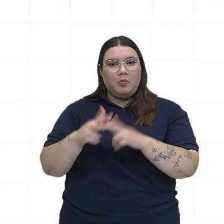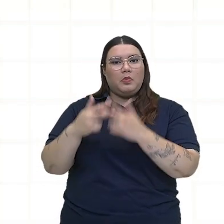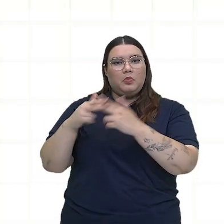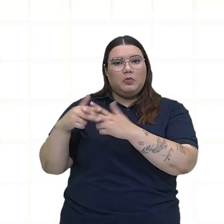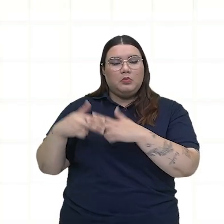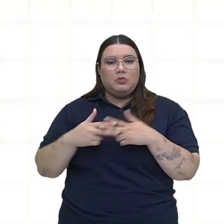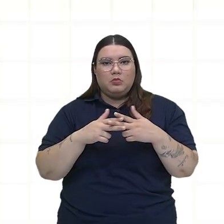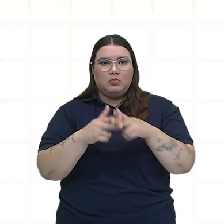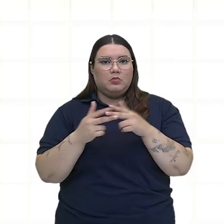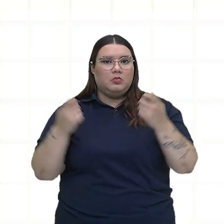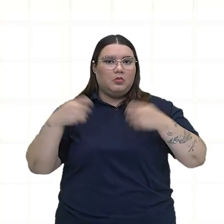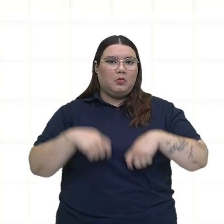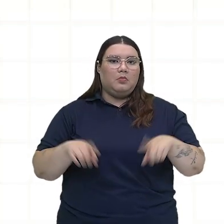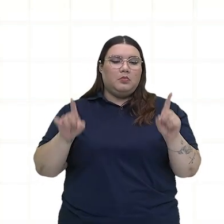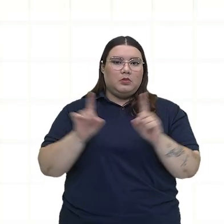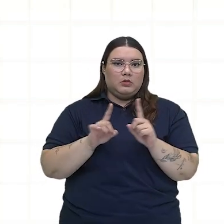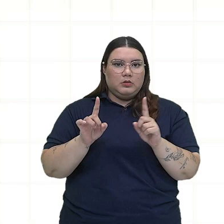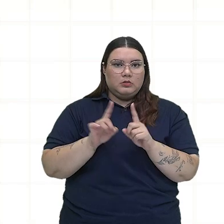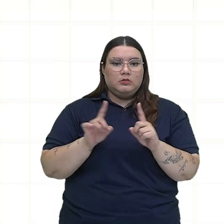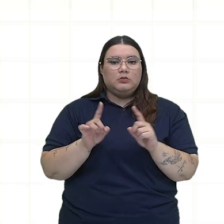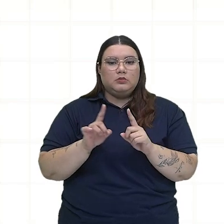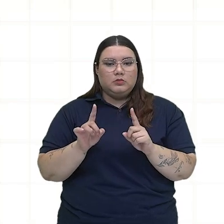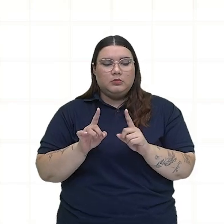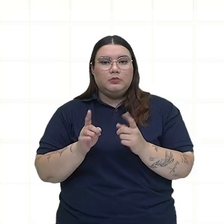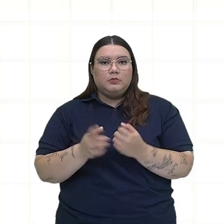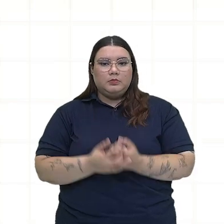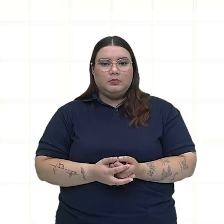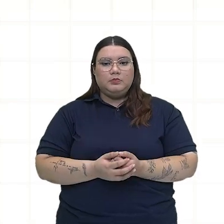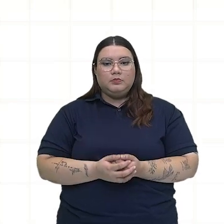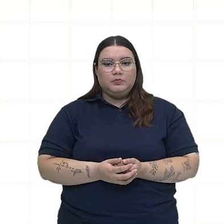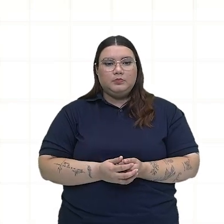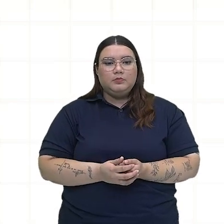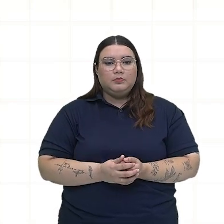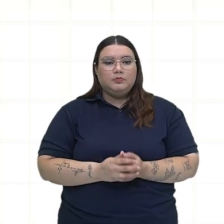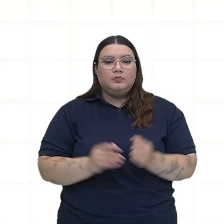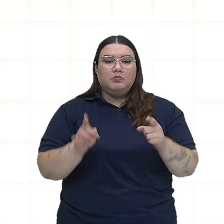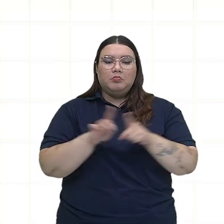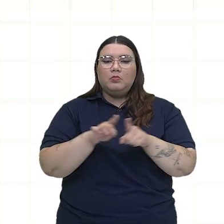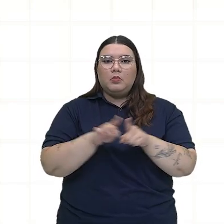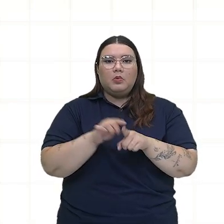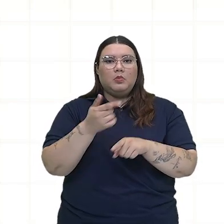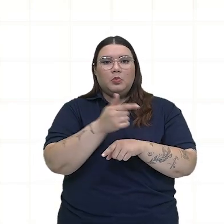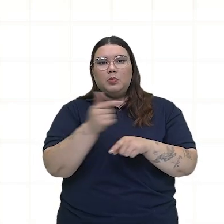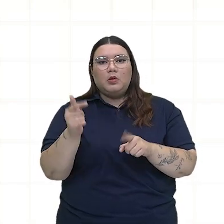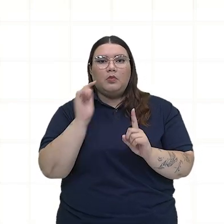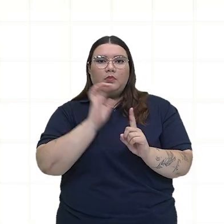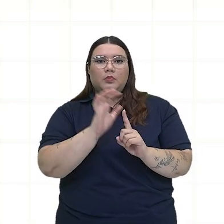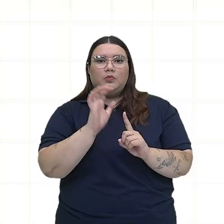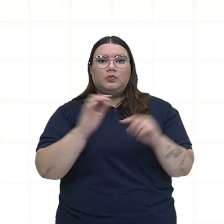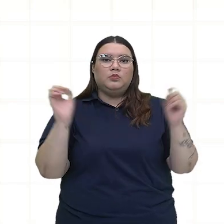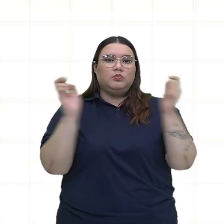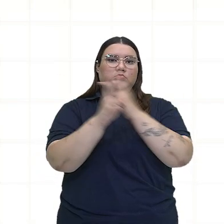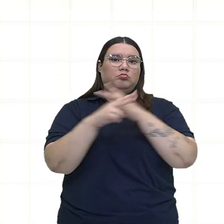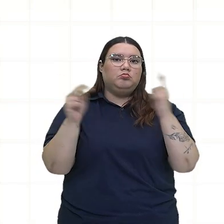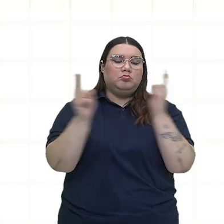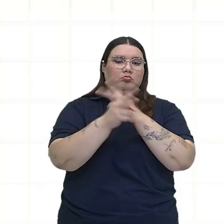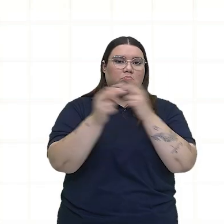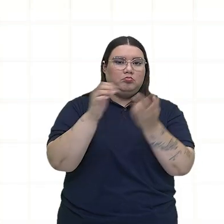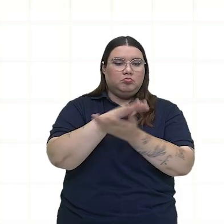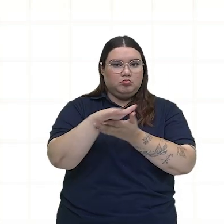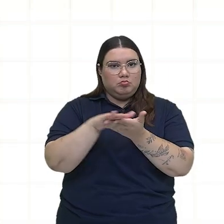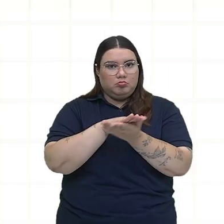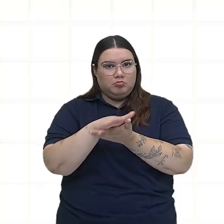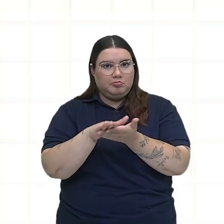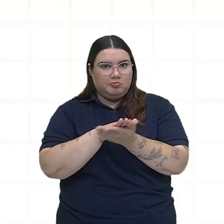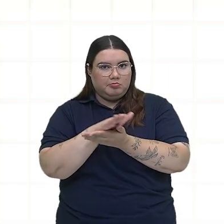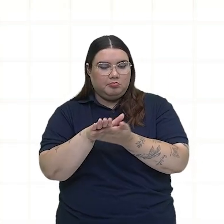para que se coloque, então, ela em funcionamento. A manutenção também é baixa e não vai ter problema caso seja um